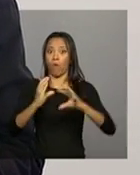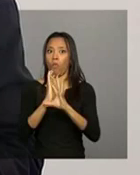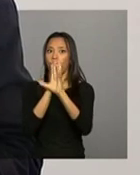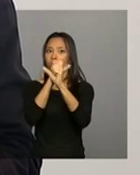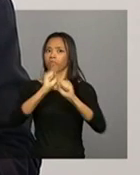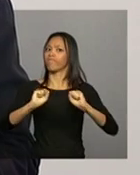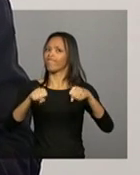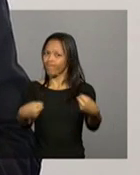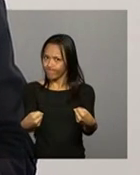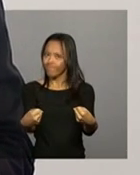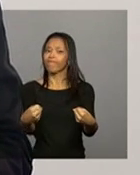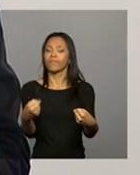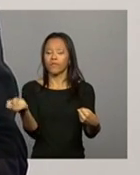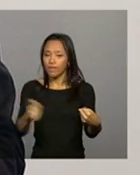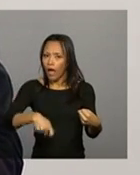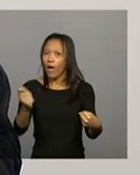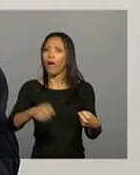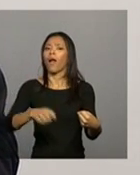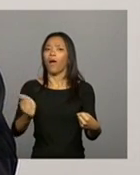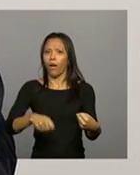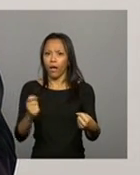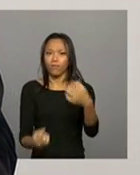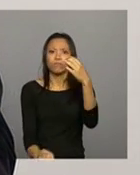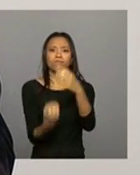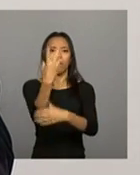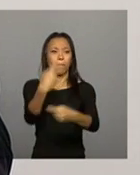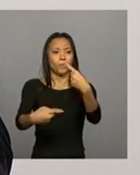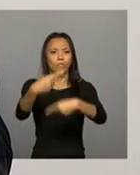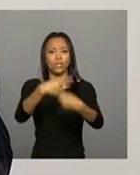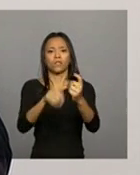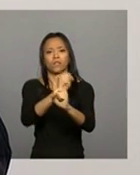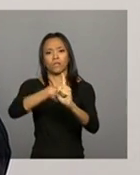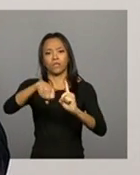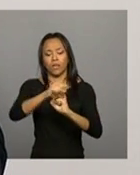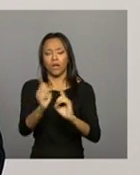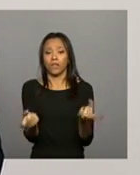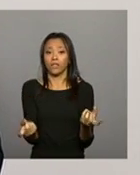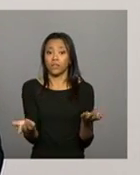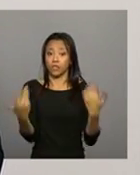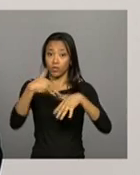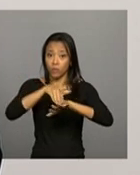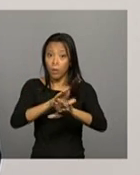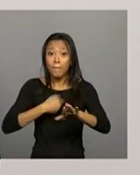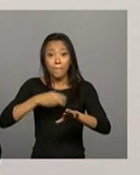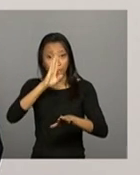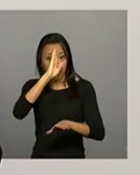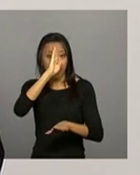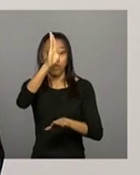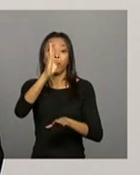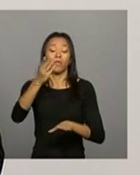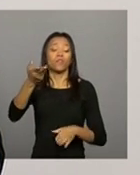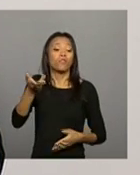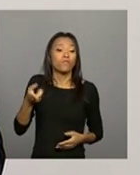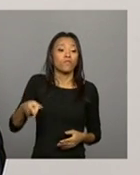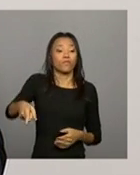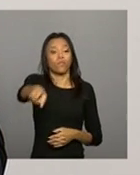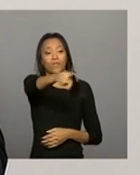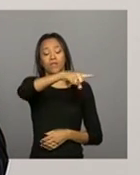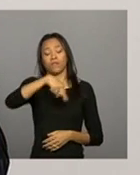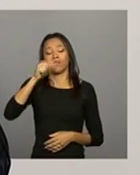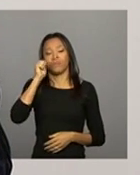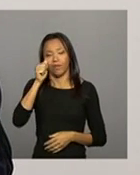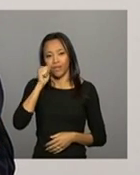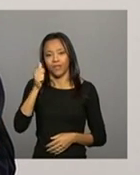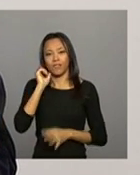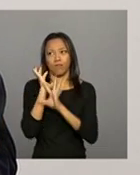muito mais em resgate de políticas sociais de inclusão e de atendimento, principalmente a vocês, mulheres